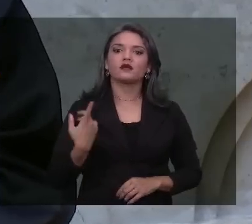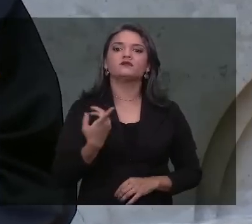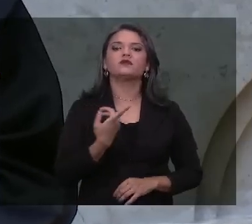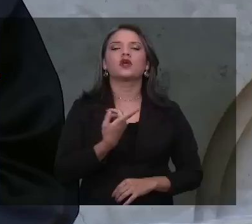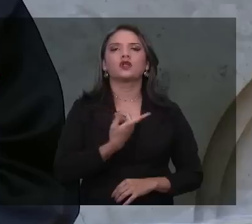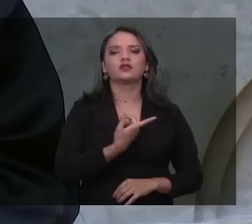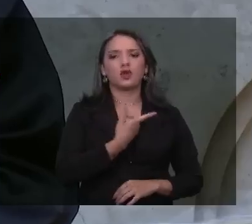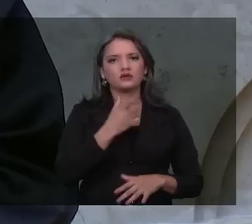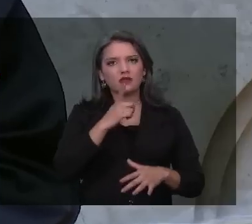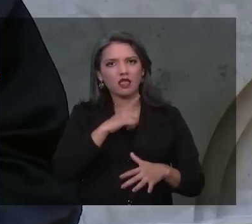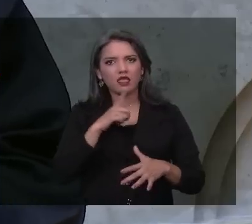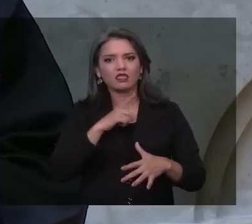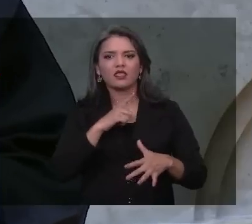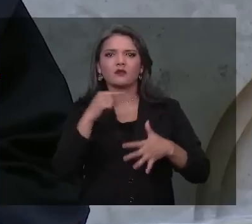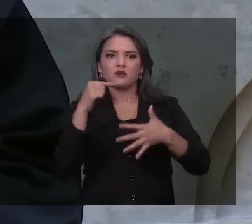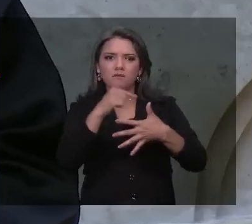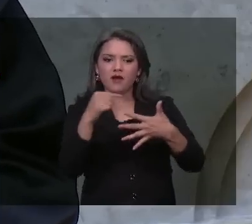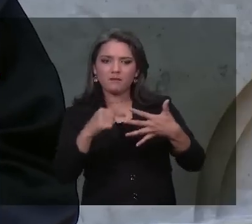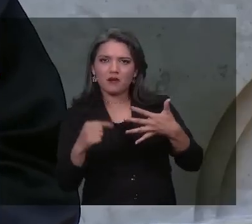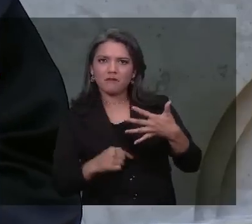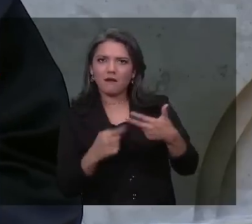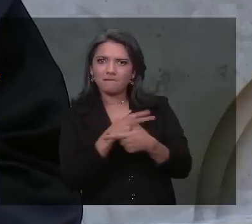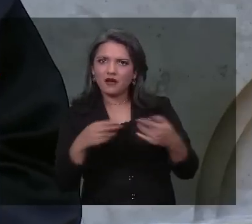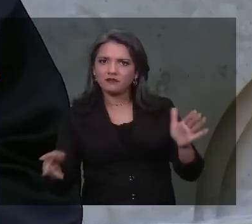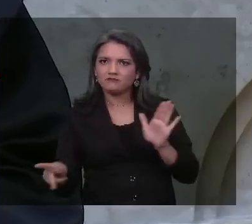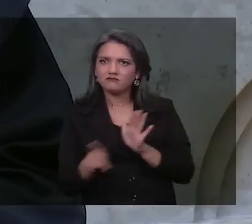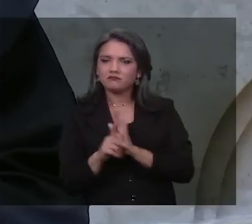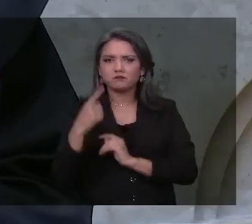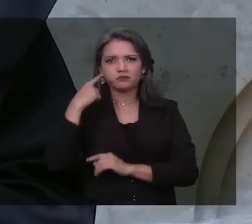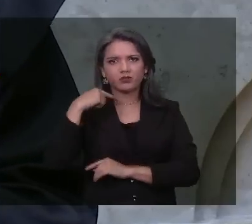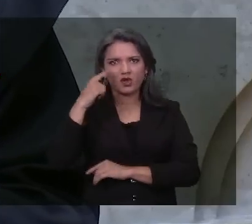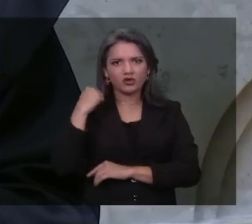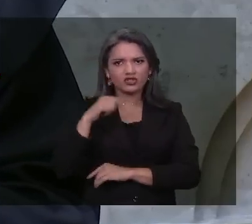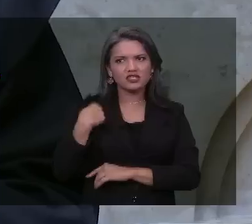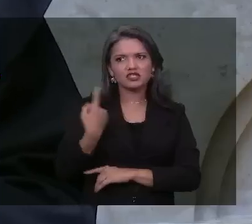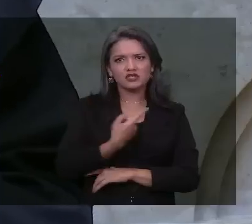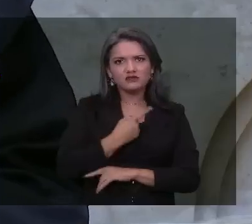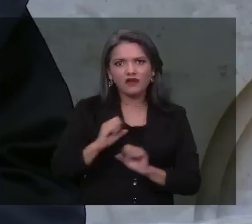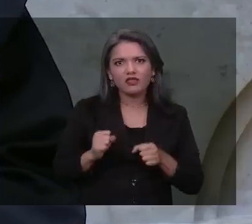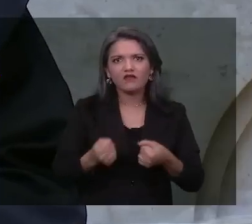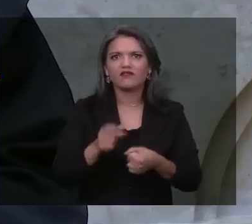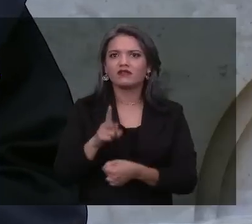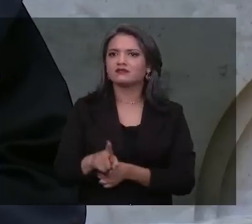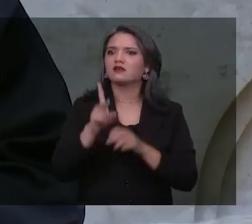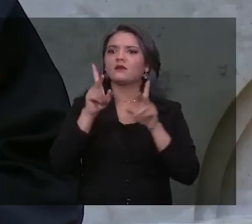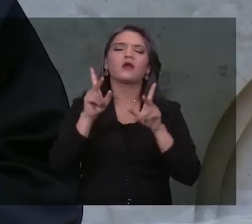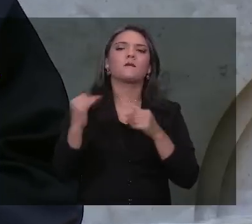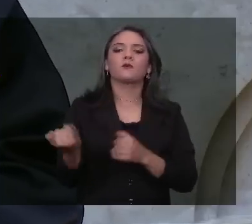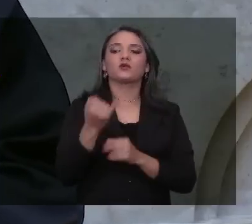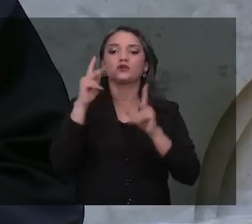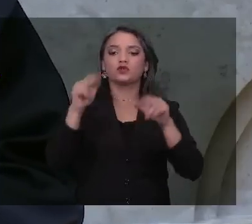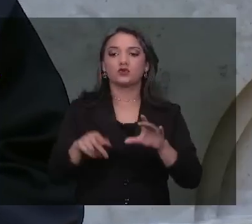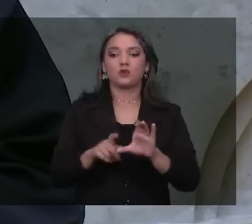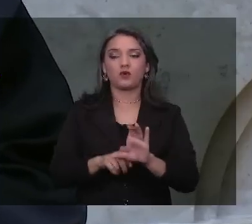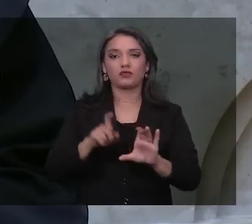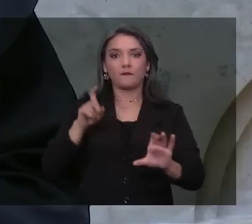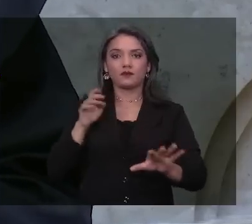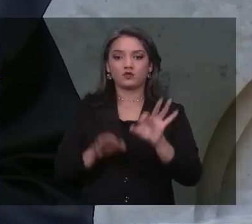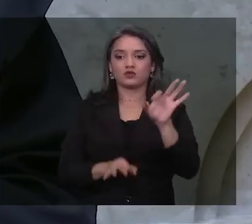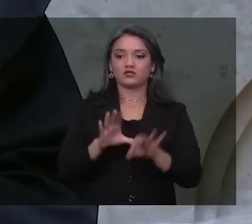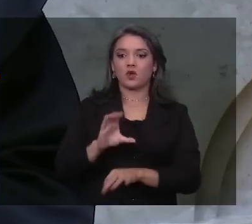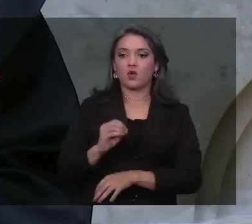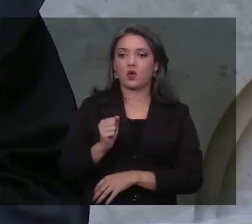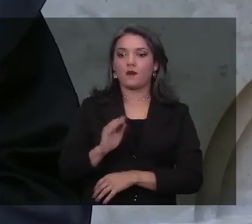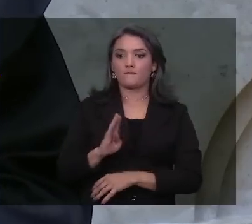da advocacia. Elas são tão importantes quanto a independência judicial que a OAB tanto defende.